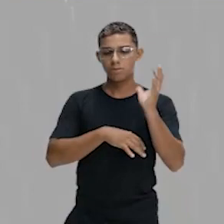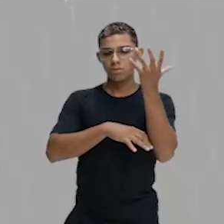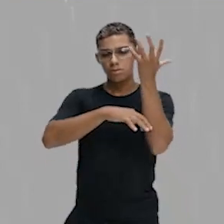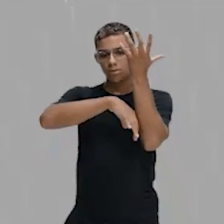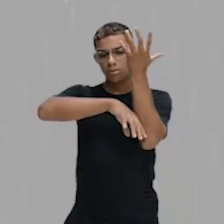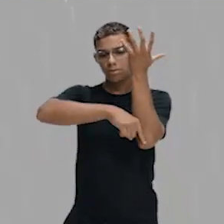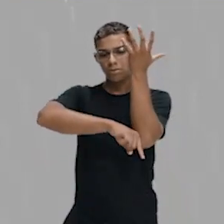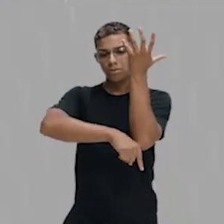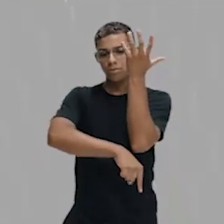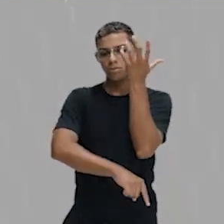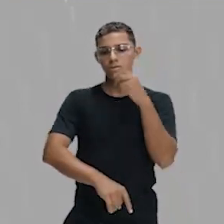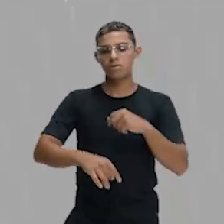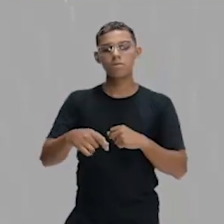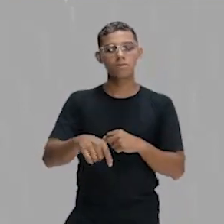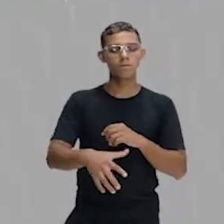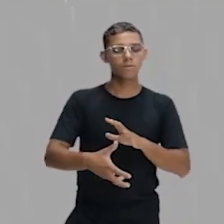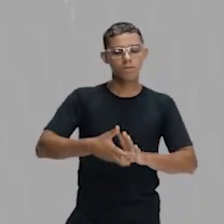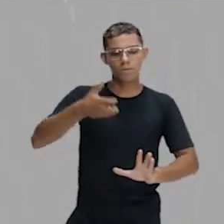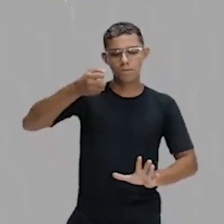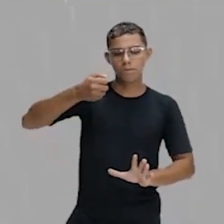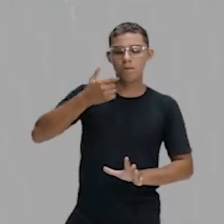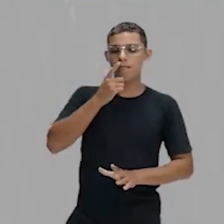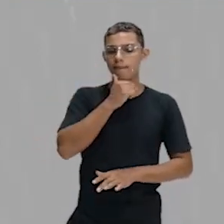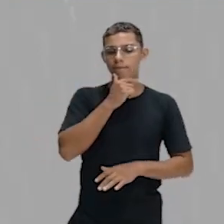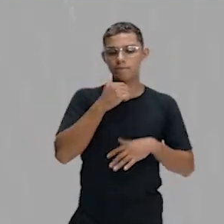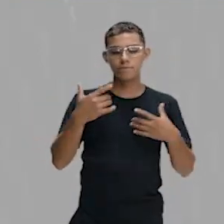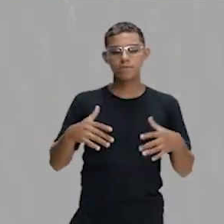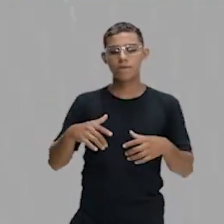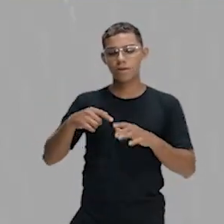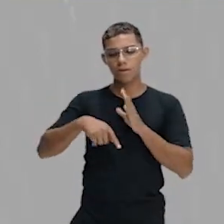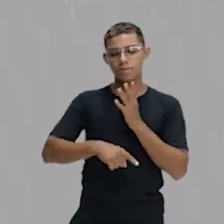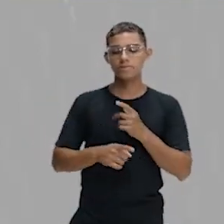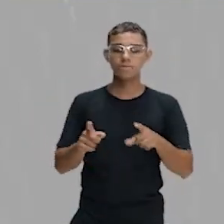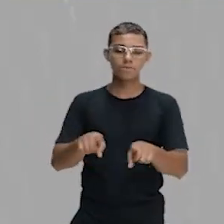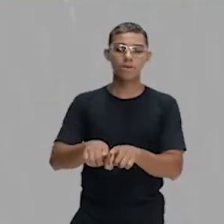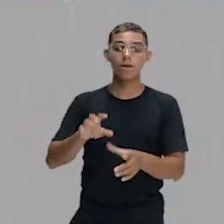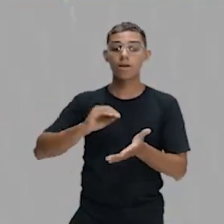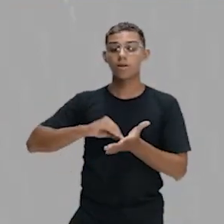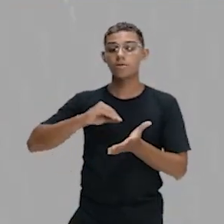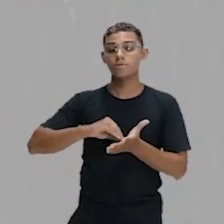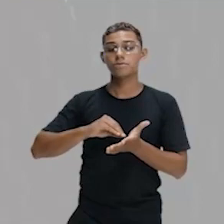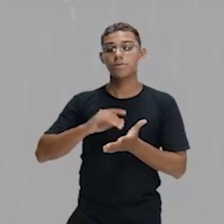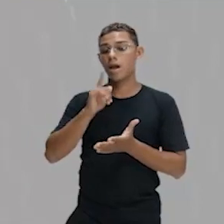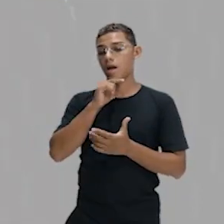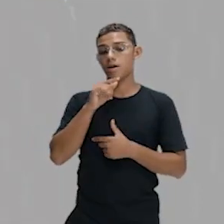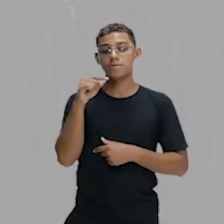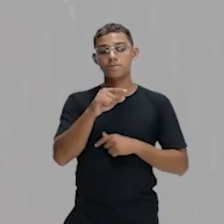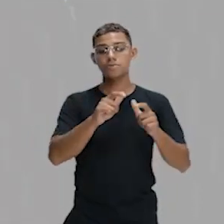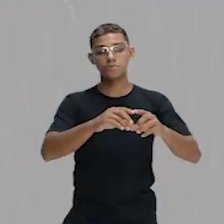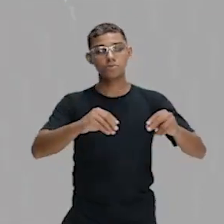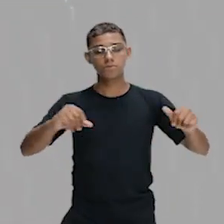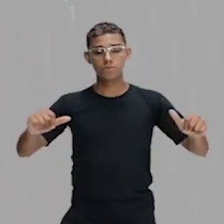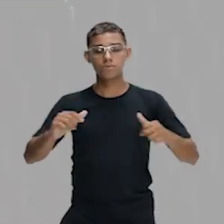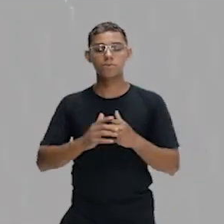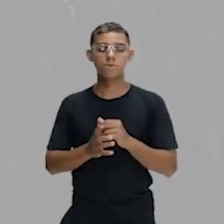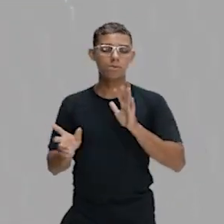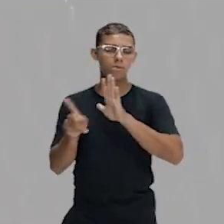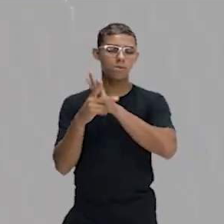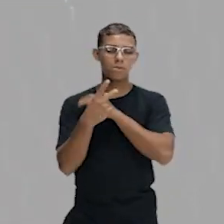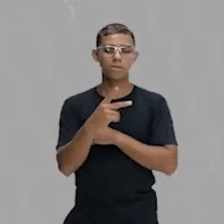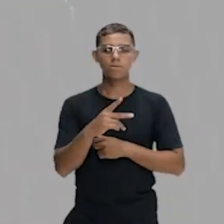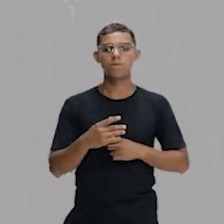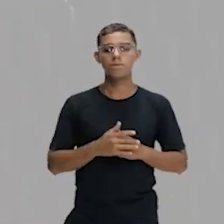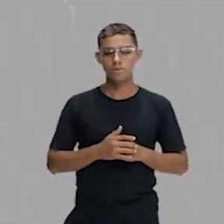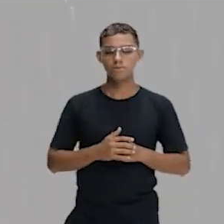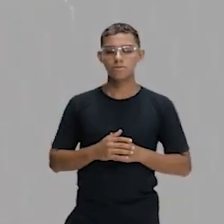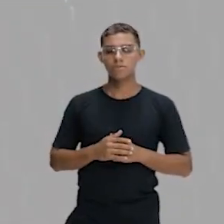e conseguem retirar água de lençóis subterrâneos, superando assim a falta de água na região superficial do solo, própria da estação